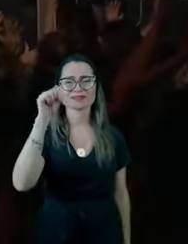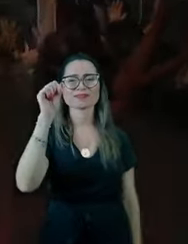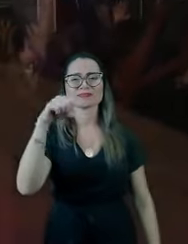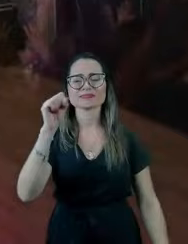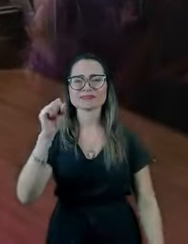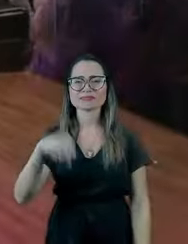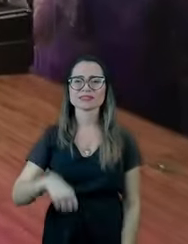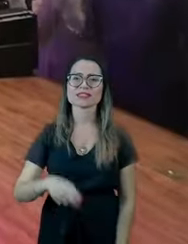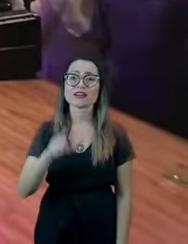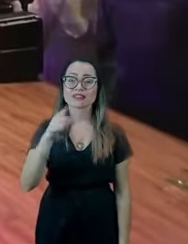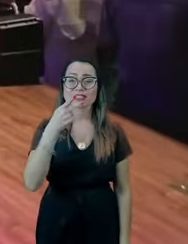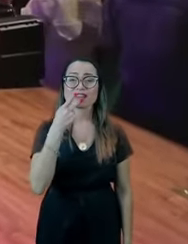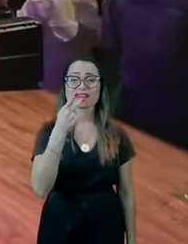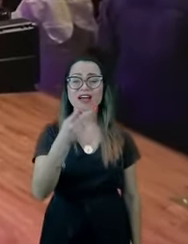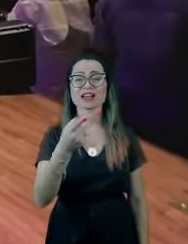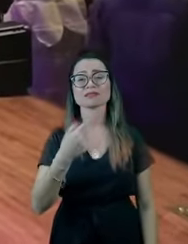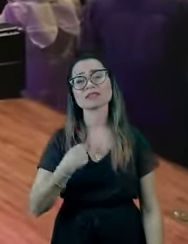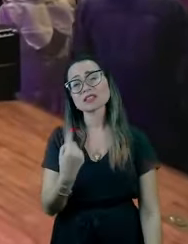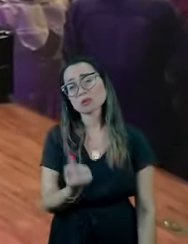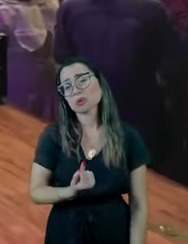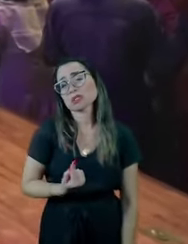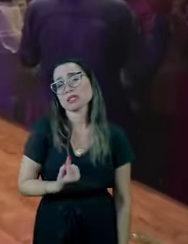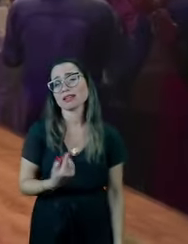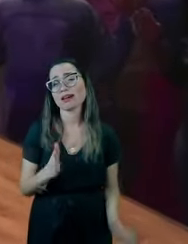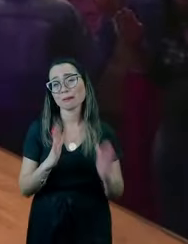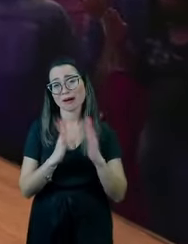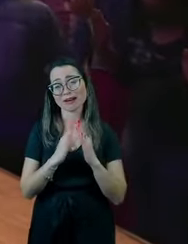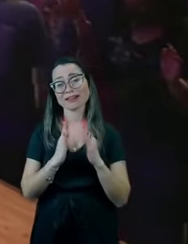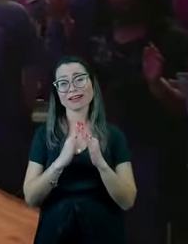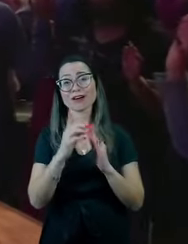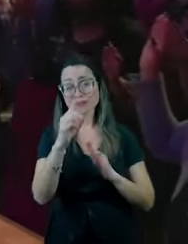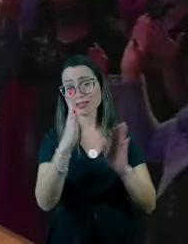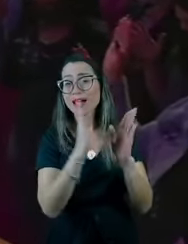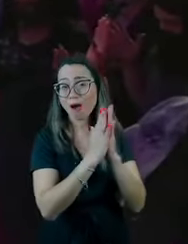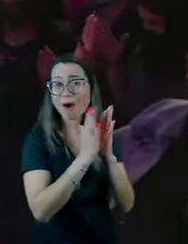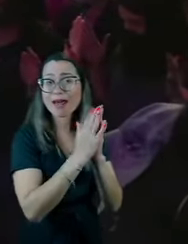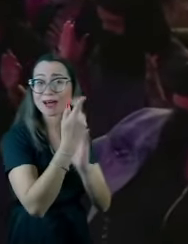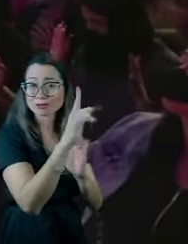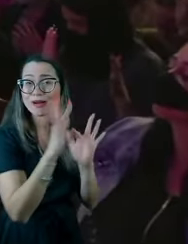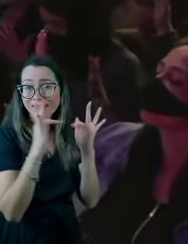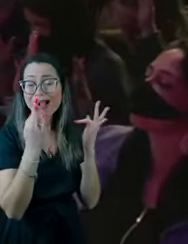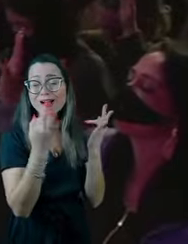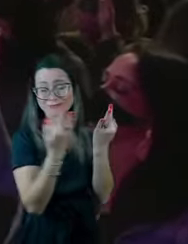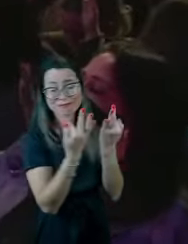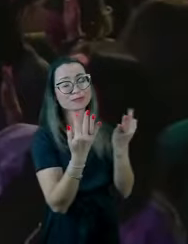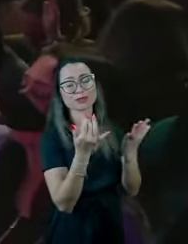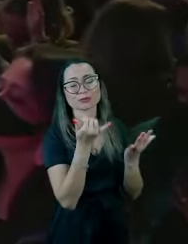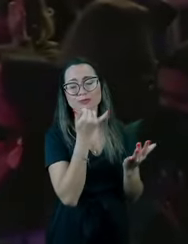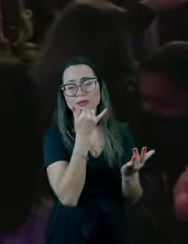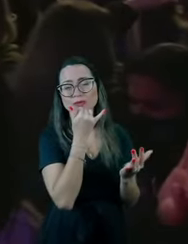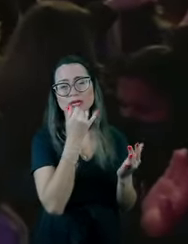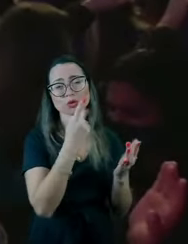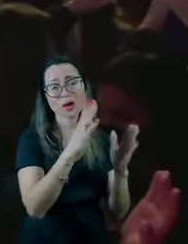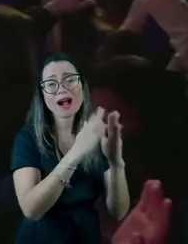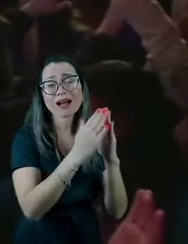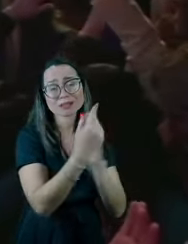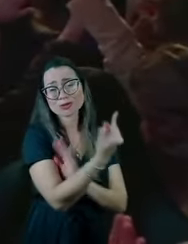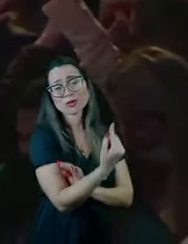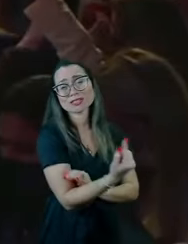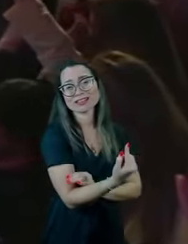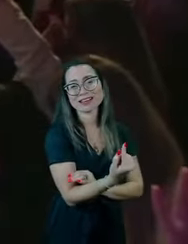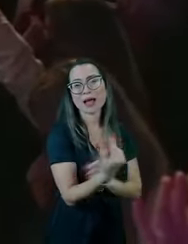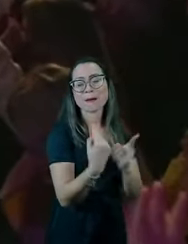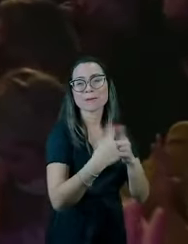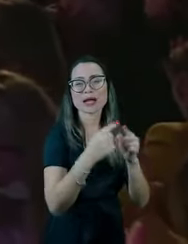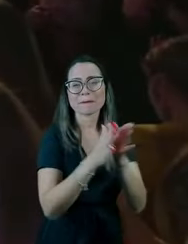Mas você diz assim: mas eu moro sozinha. Você vai abençoar o seu lar. A Bíblia diz que Ele faz o